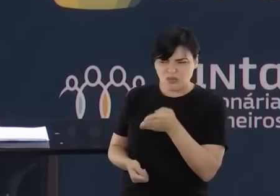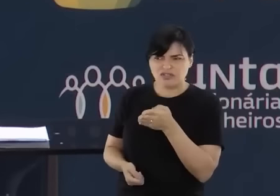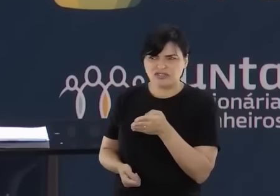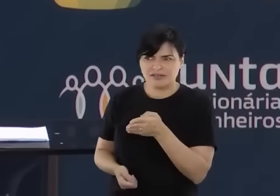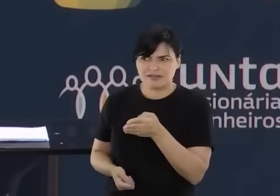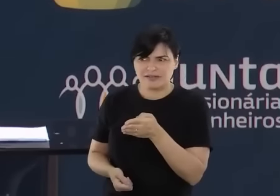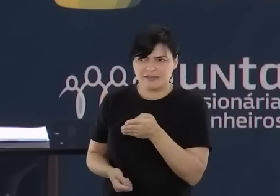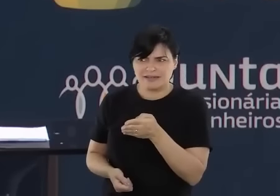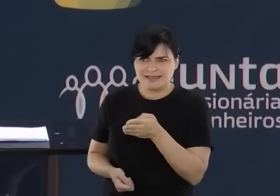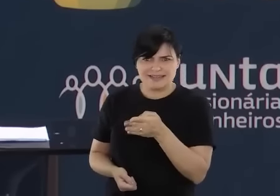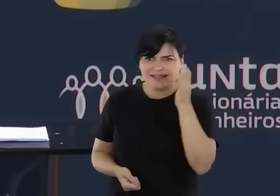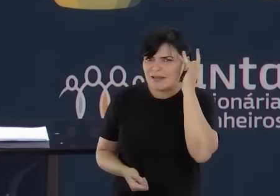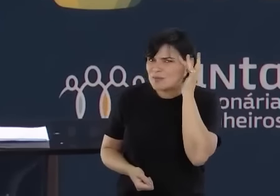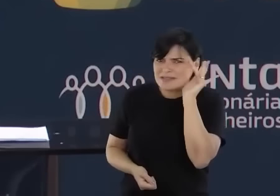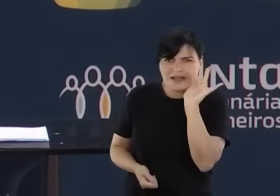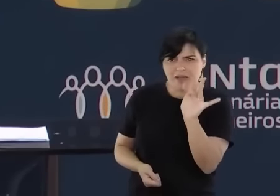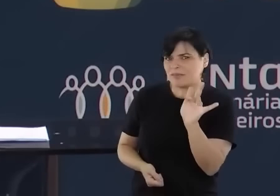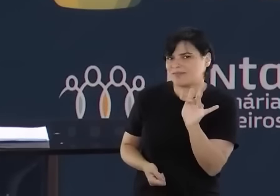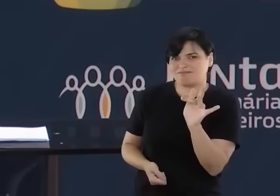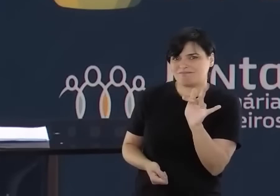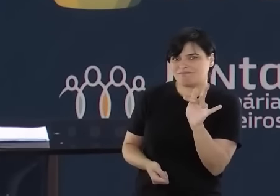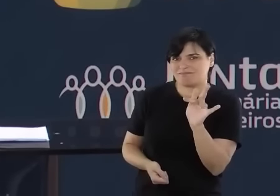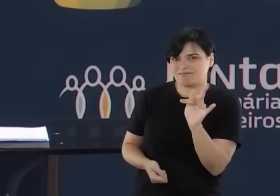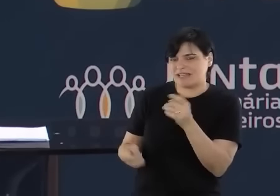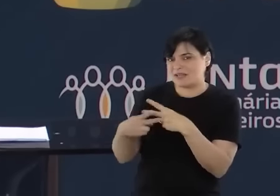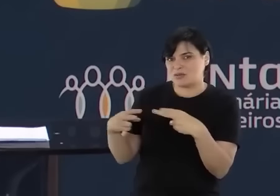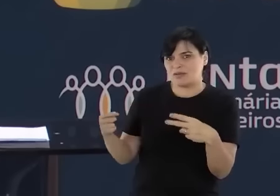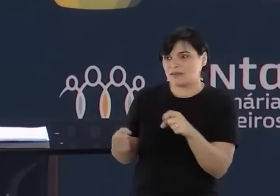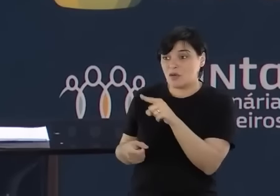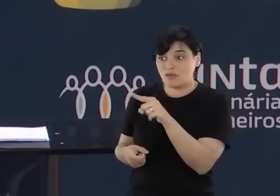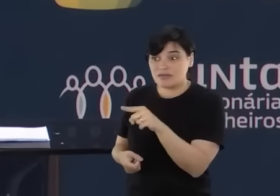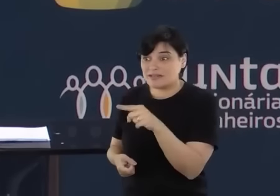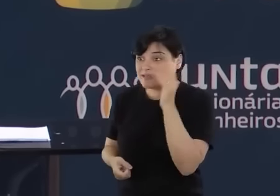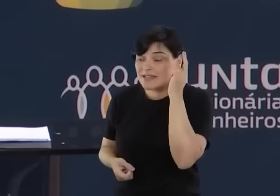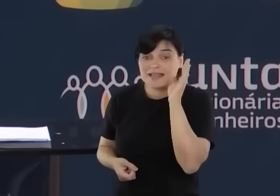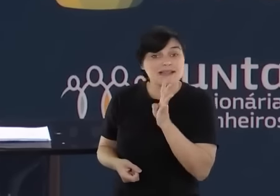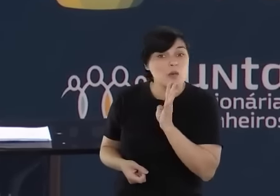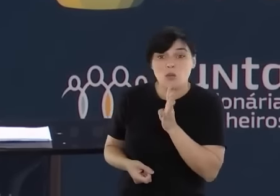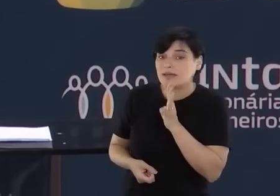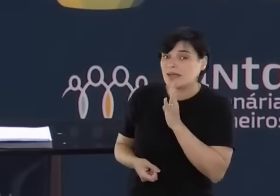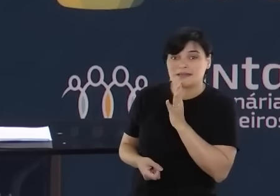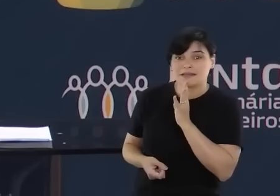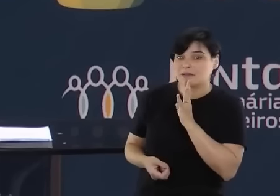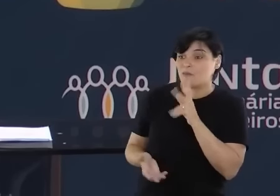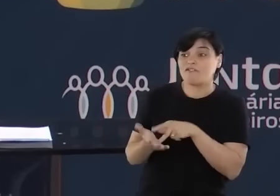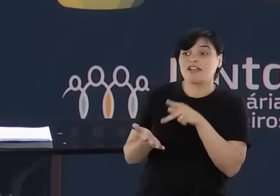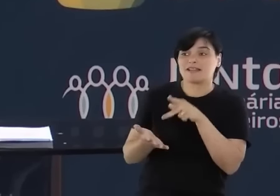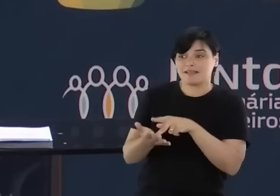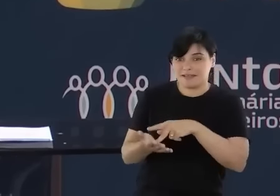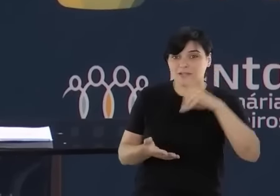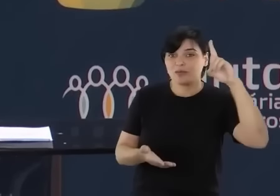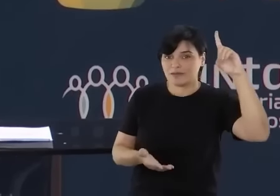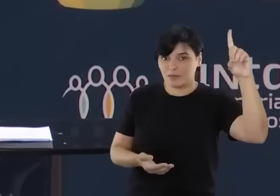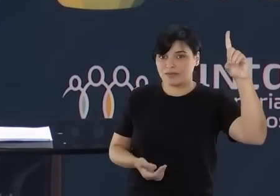ignorância científica mas ignorância de quem é o verdadeiro Deus da responsabilidade que você